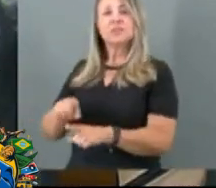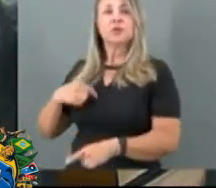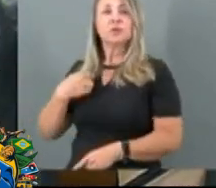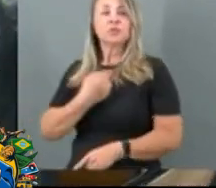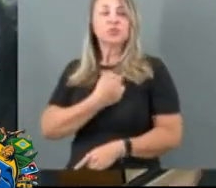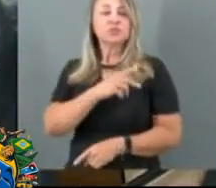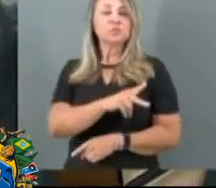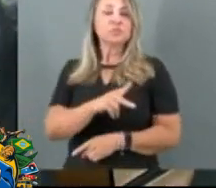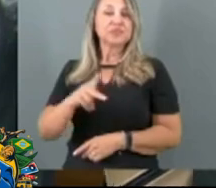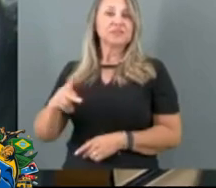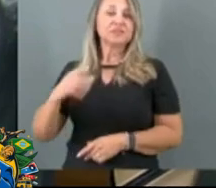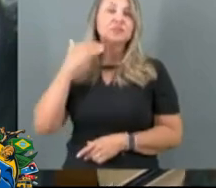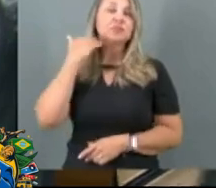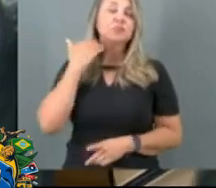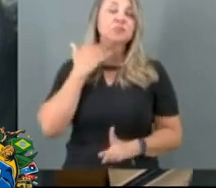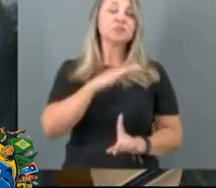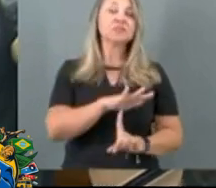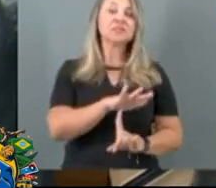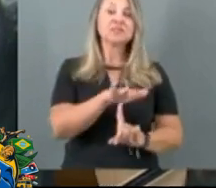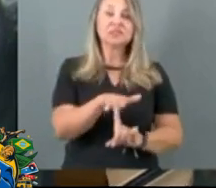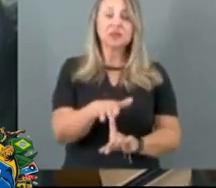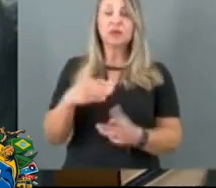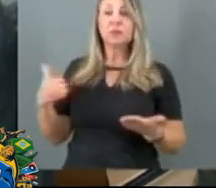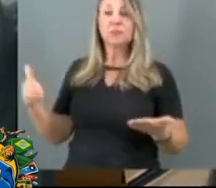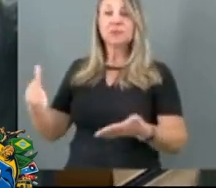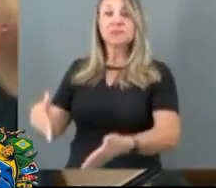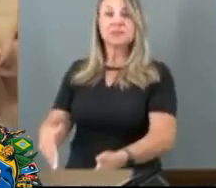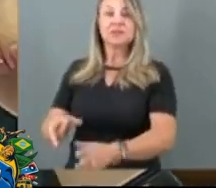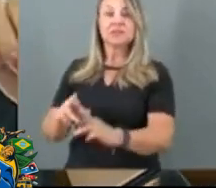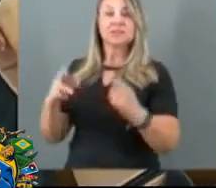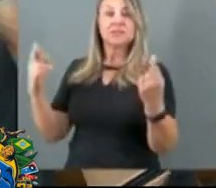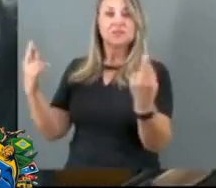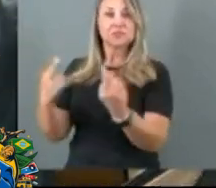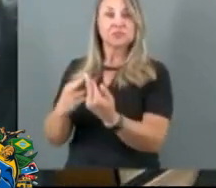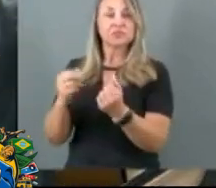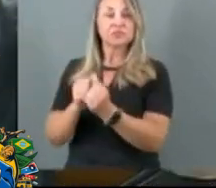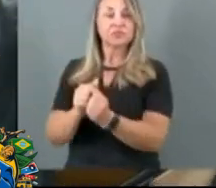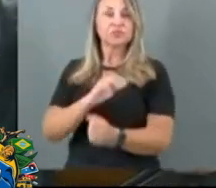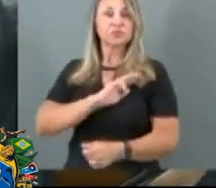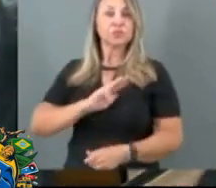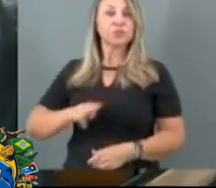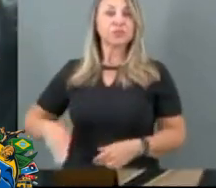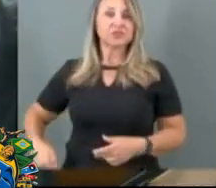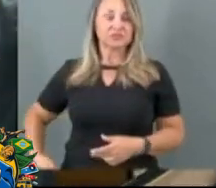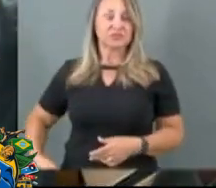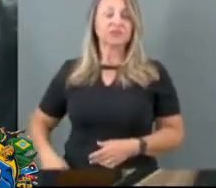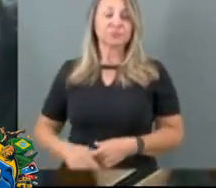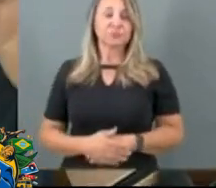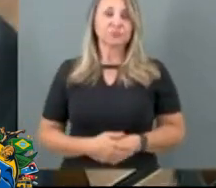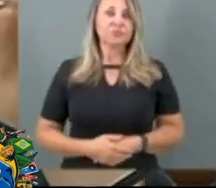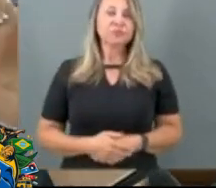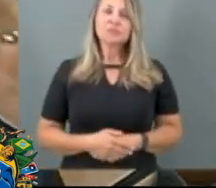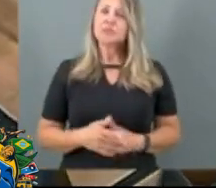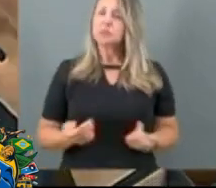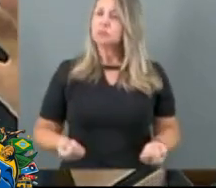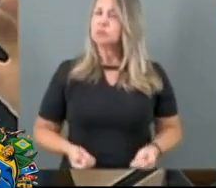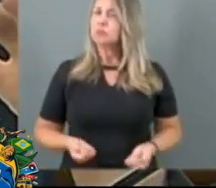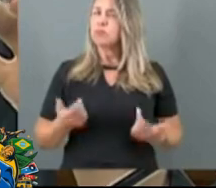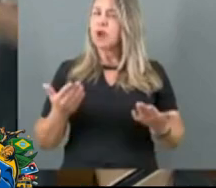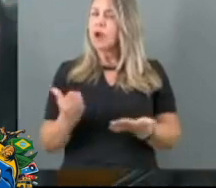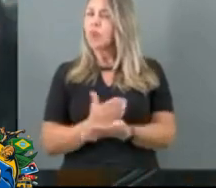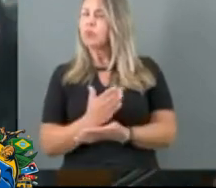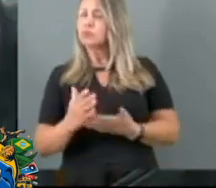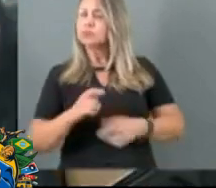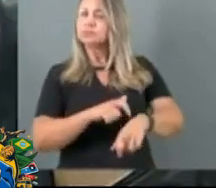Banco Central participava de nossas reuniões com os ministros. E por muitos